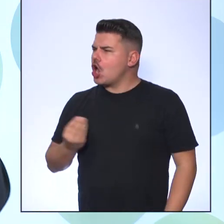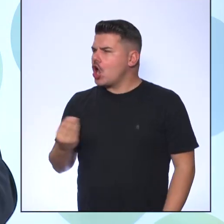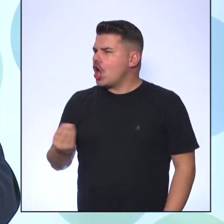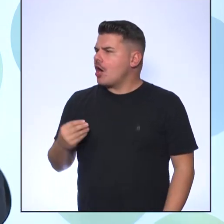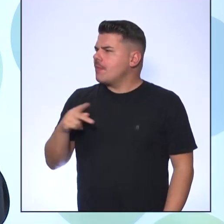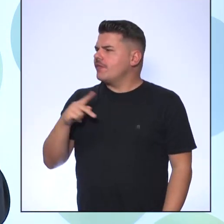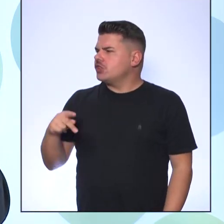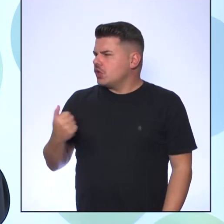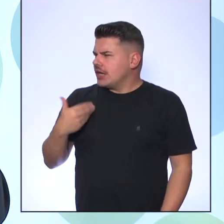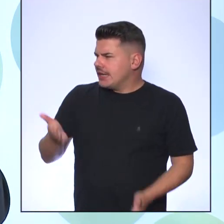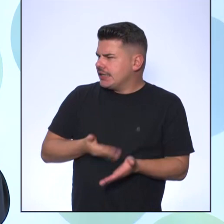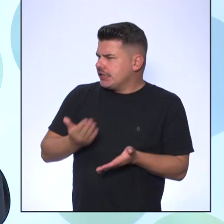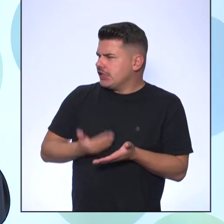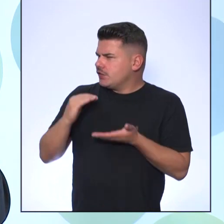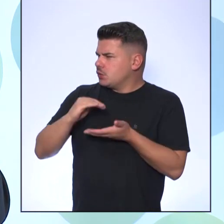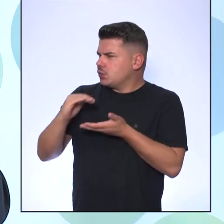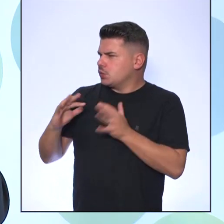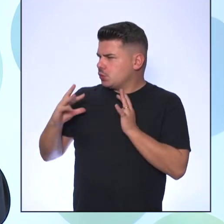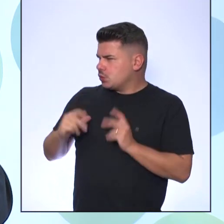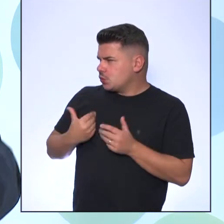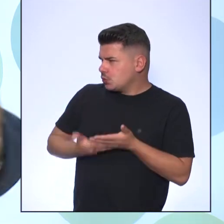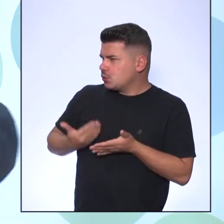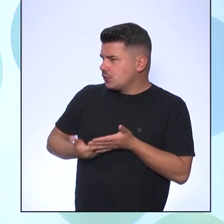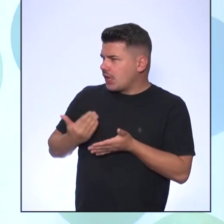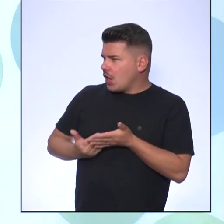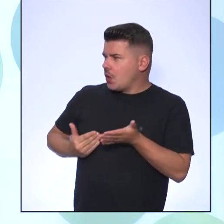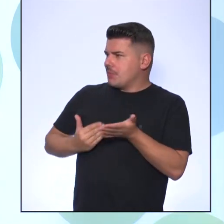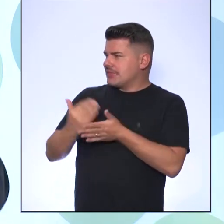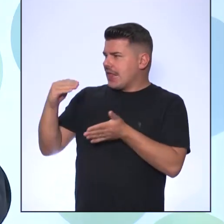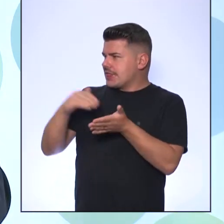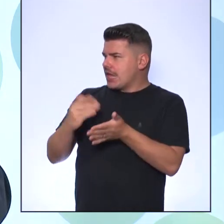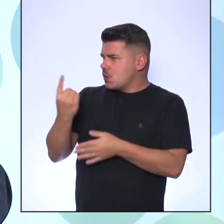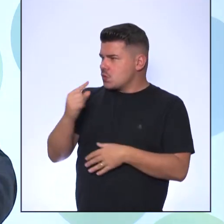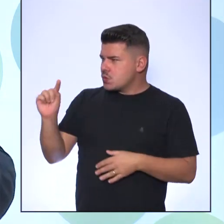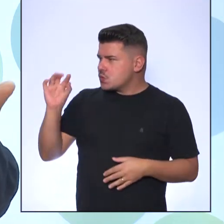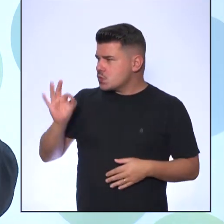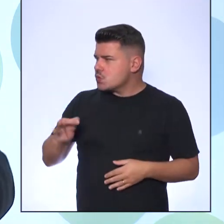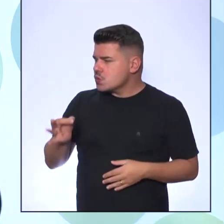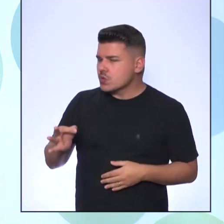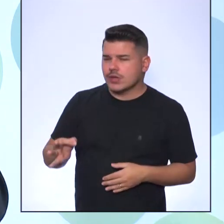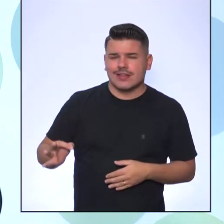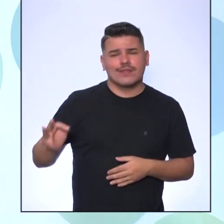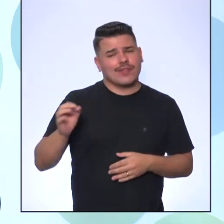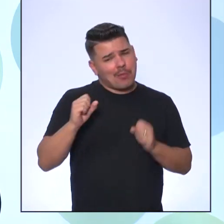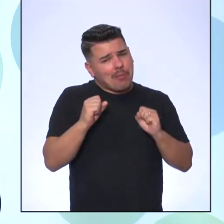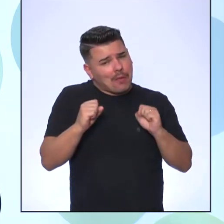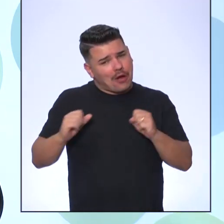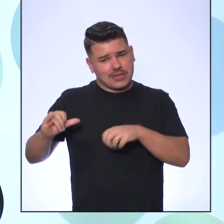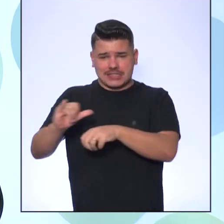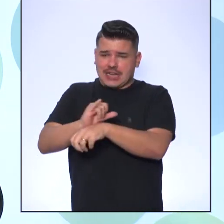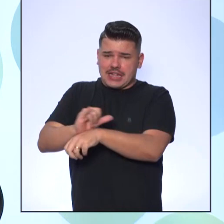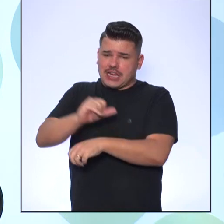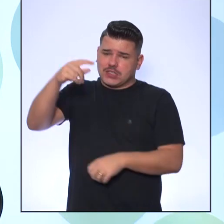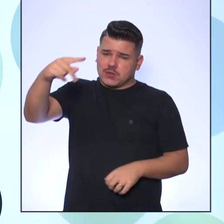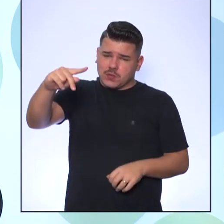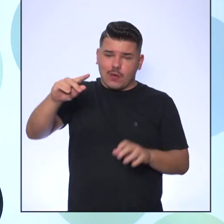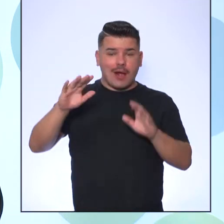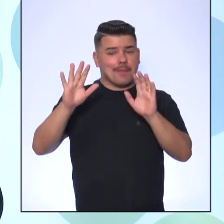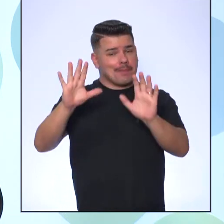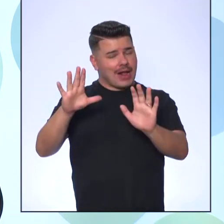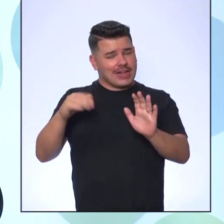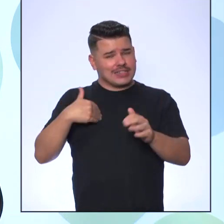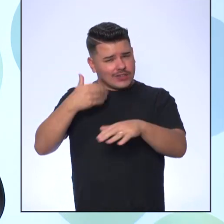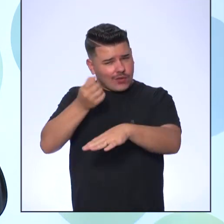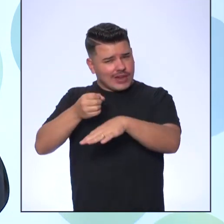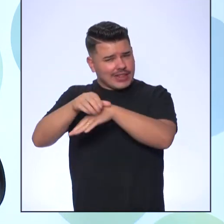os livros e desde a primeira página começar estudando até a última página? Ok, é uma estratégia. Mas nós costumamos indicar que